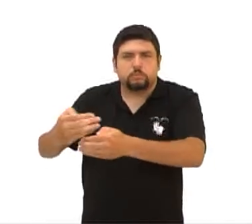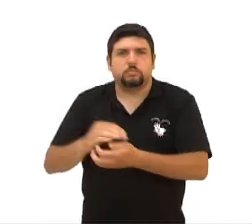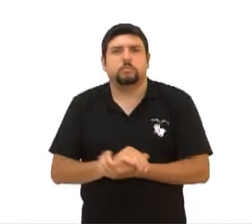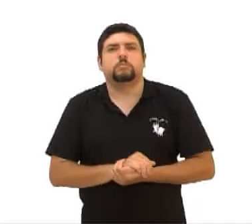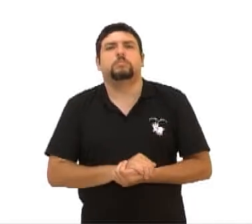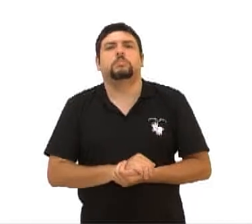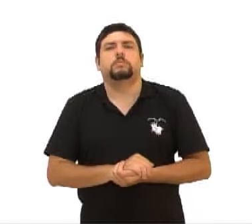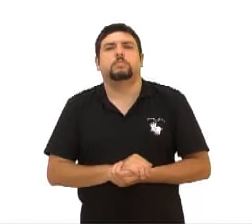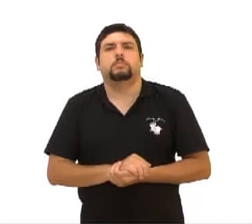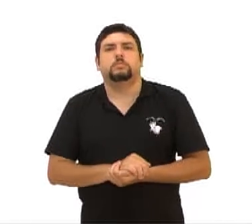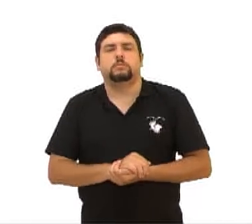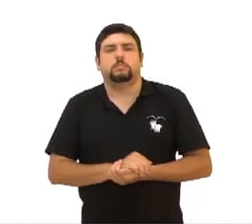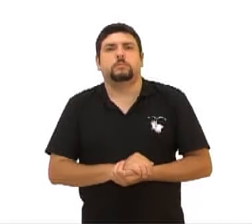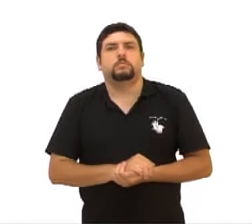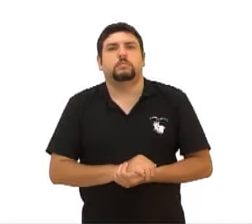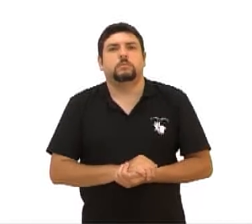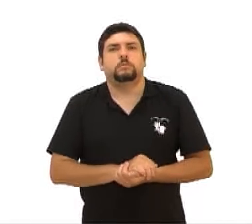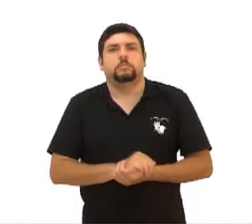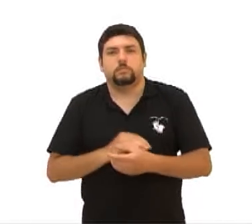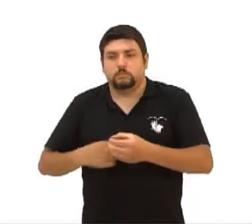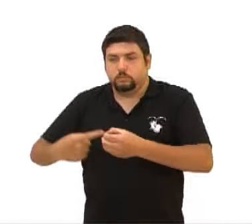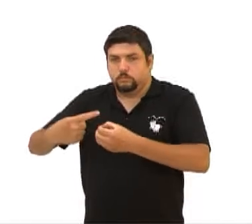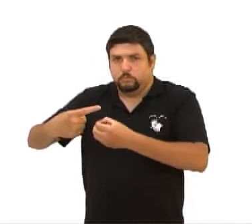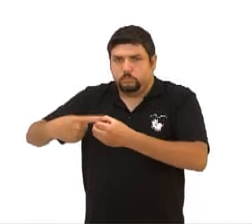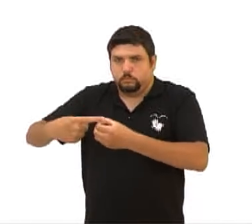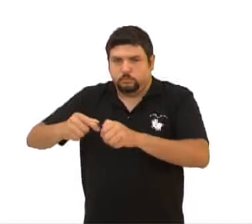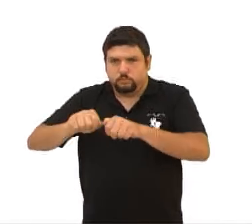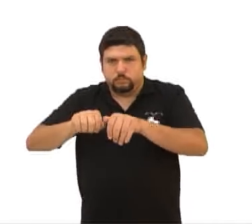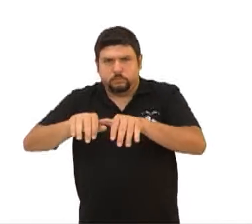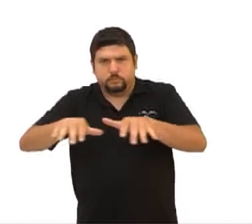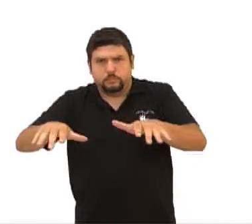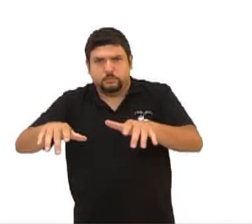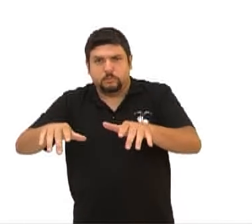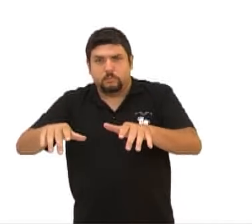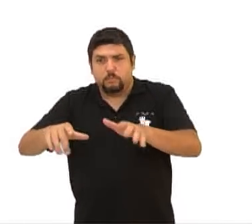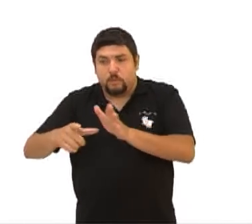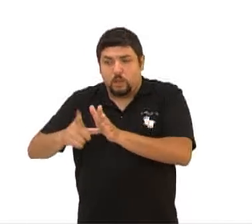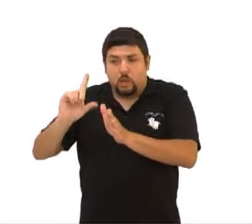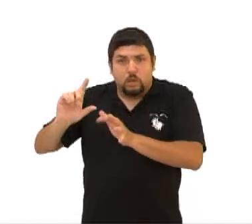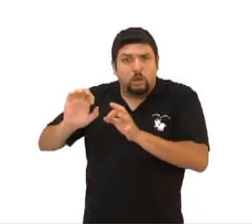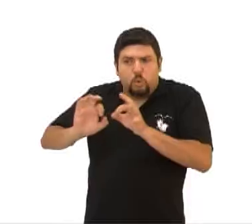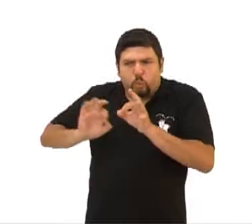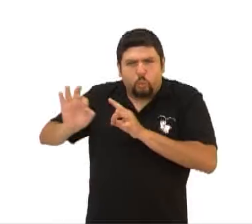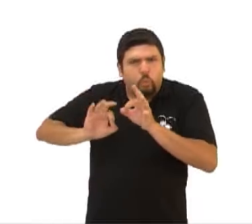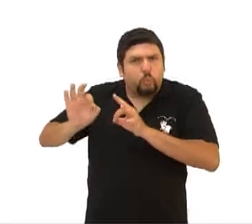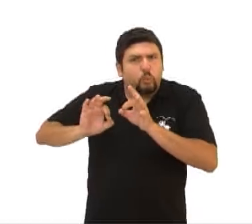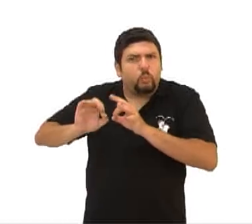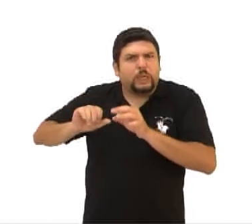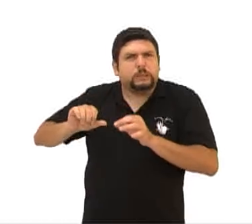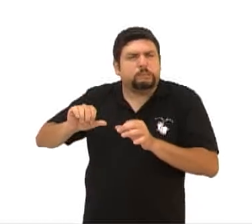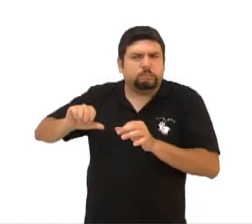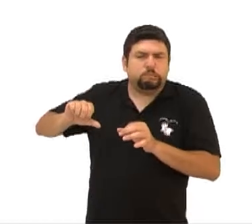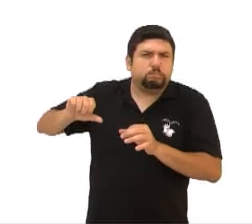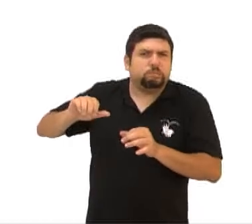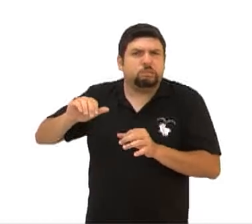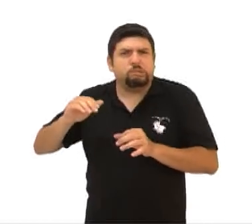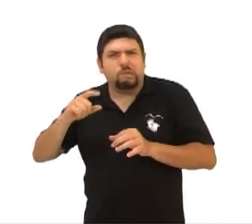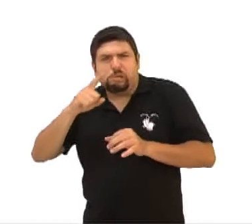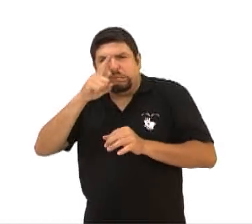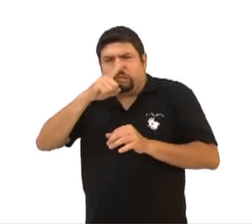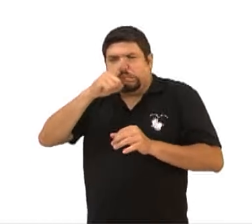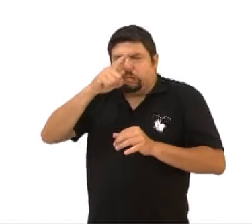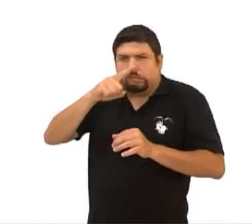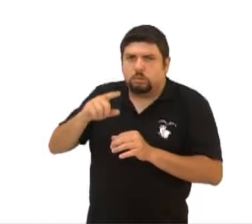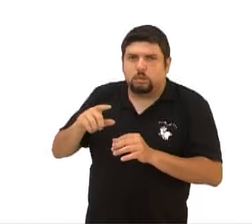A urbanização, apesar de ter sido mal planejada na África, né, devido a essa industrialização e